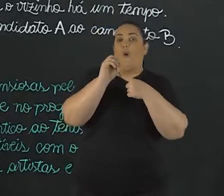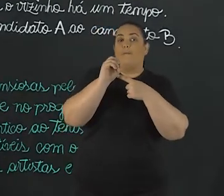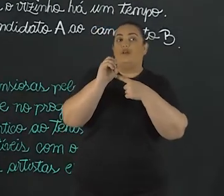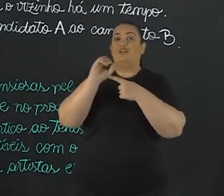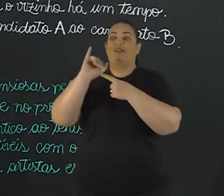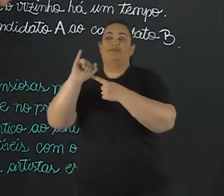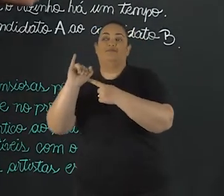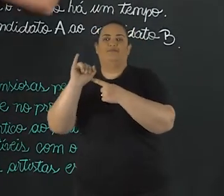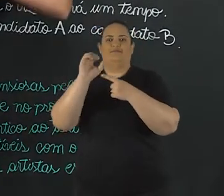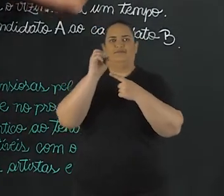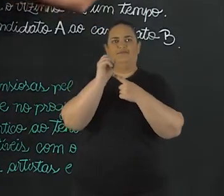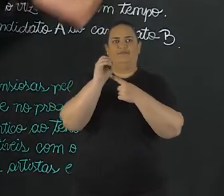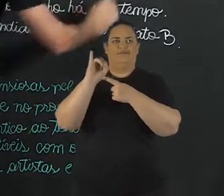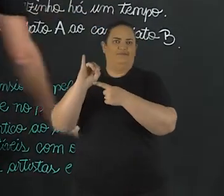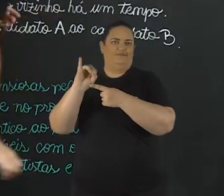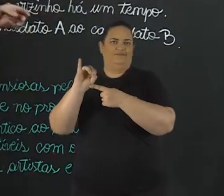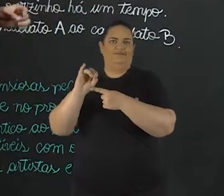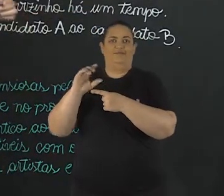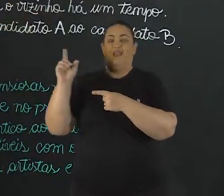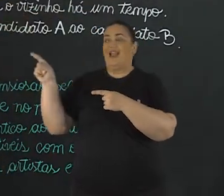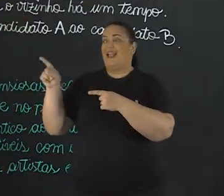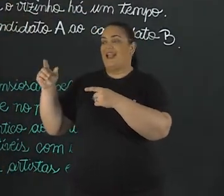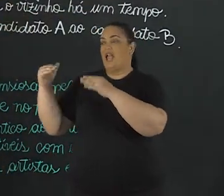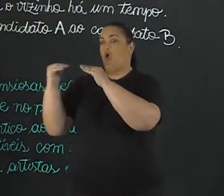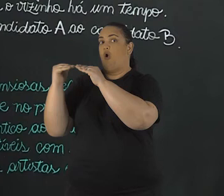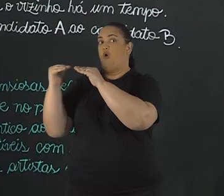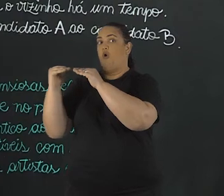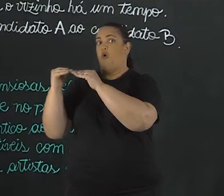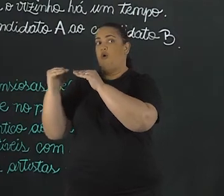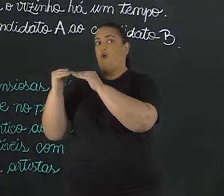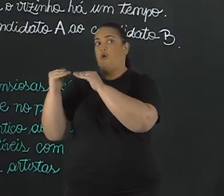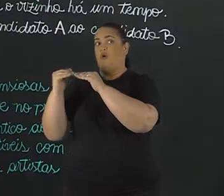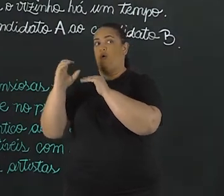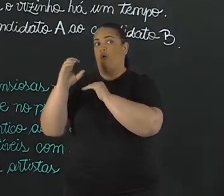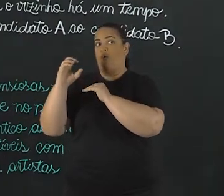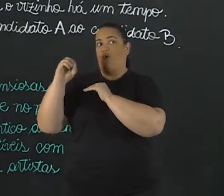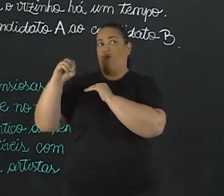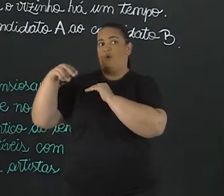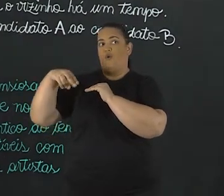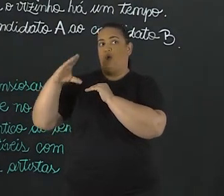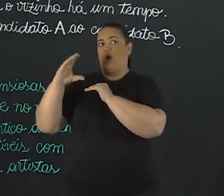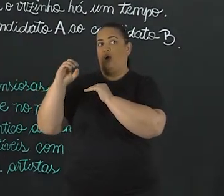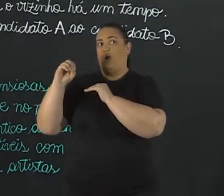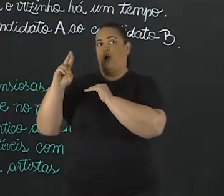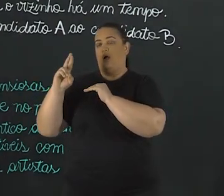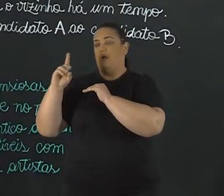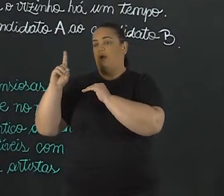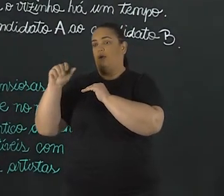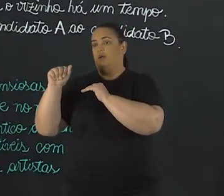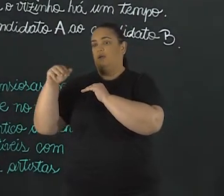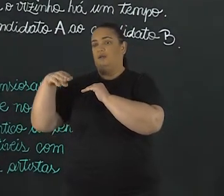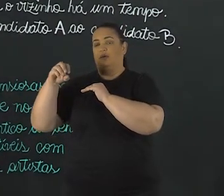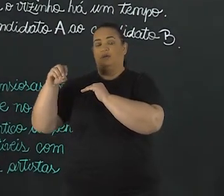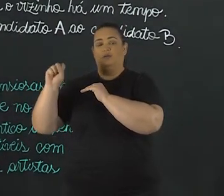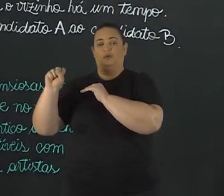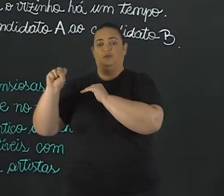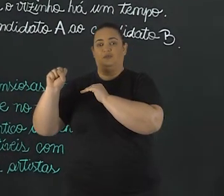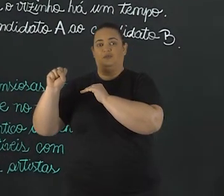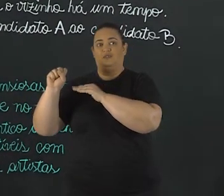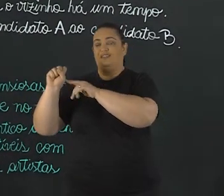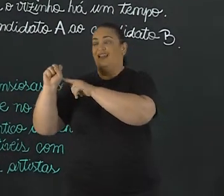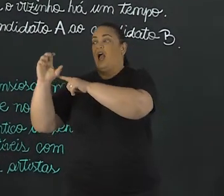preposição. Já aqui nós temos concordamos com a crítica. Nesse caso, com o uso do verbo concordar e o uso da